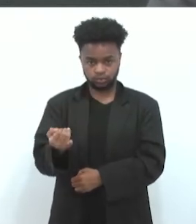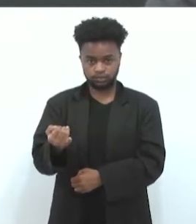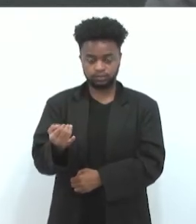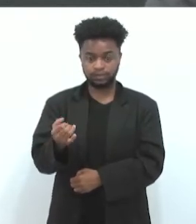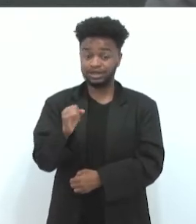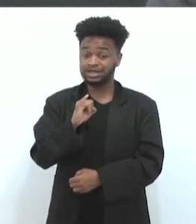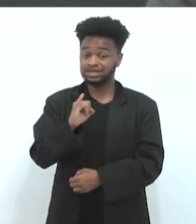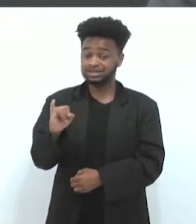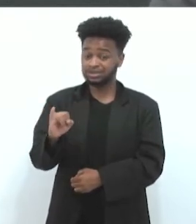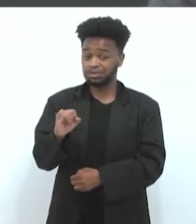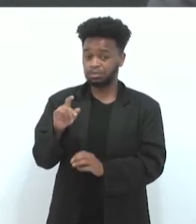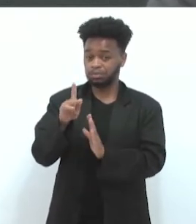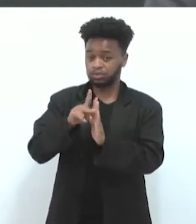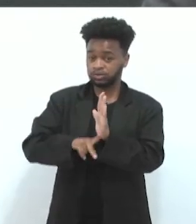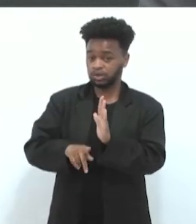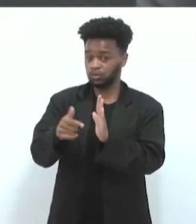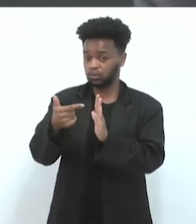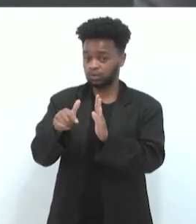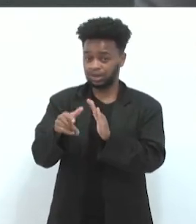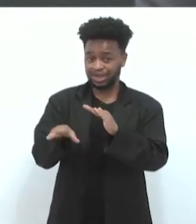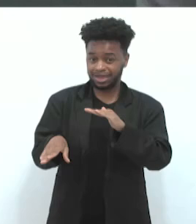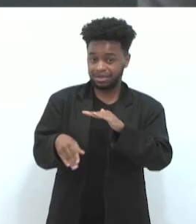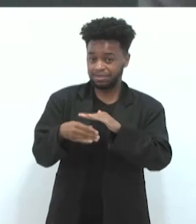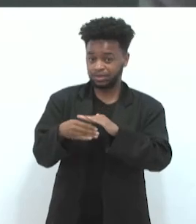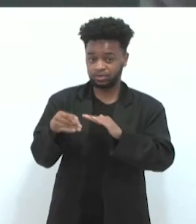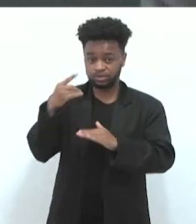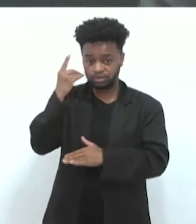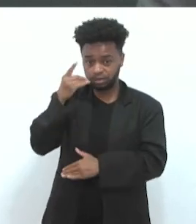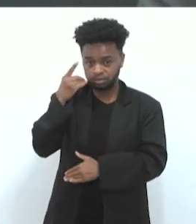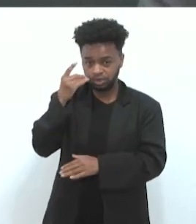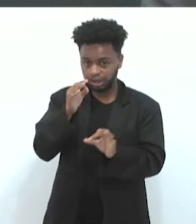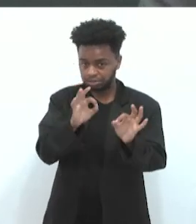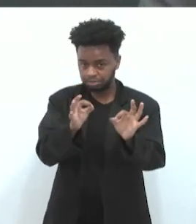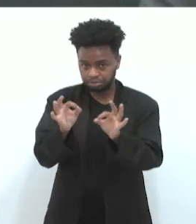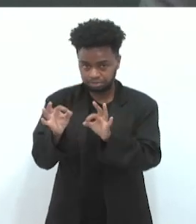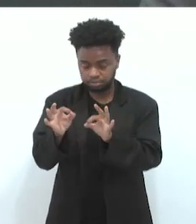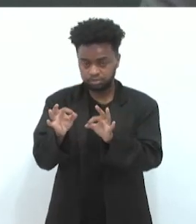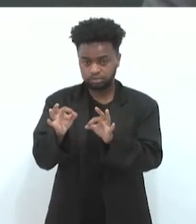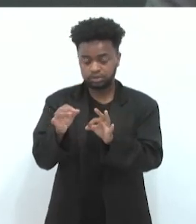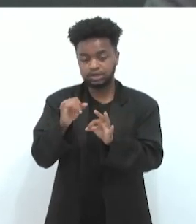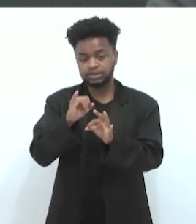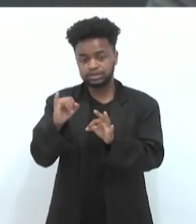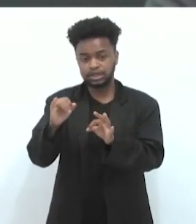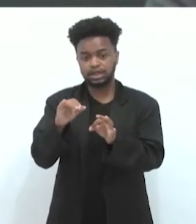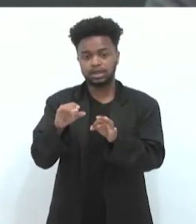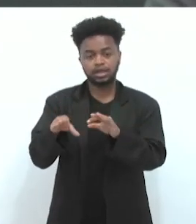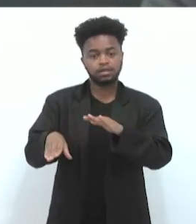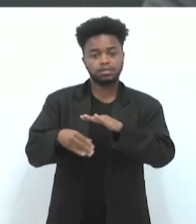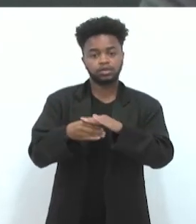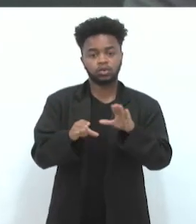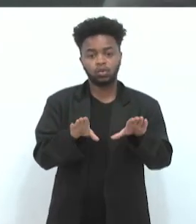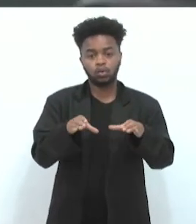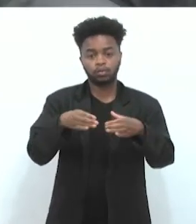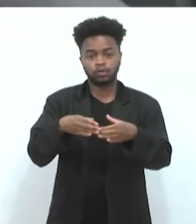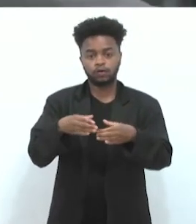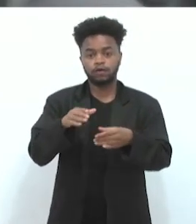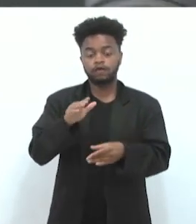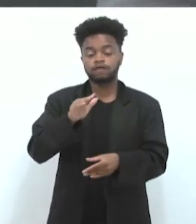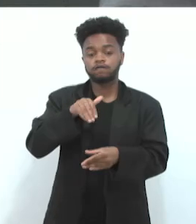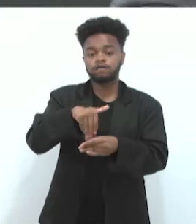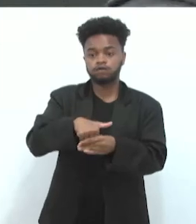do projeto não receber emendas de deputados, as emendas de comissão elas são